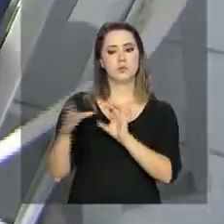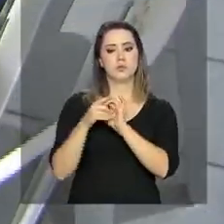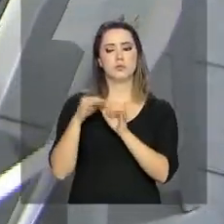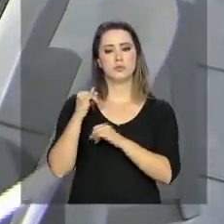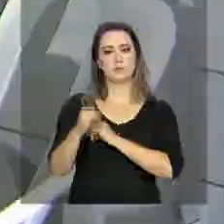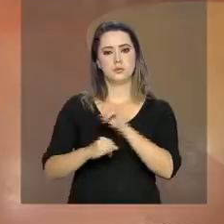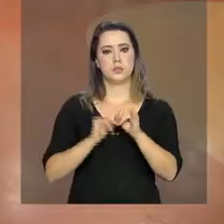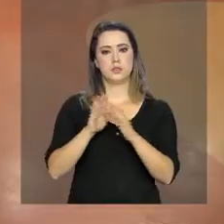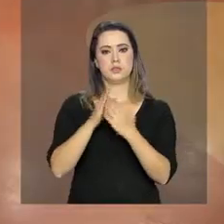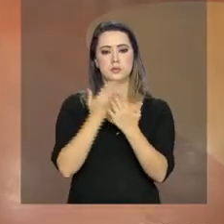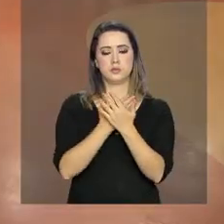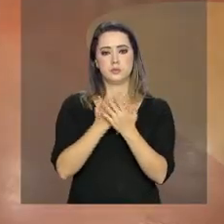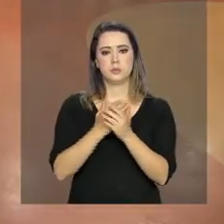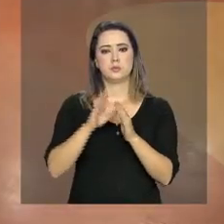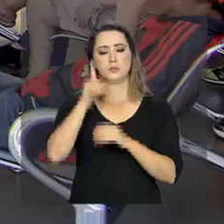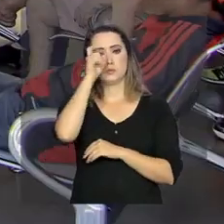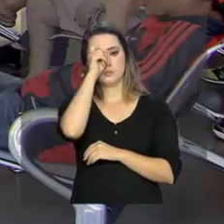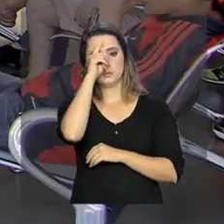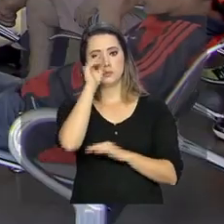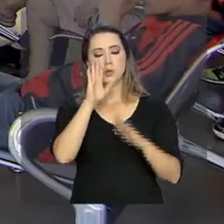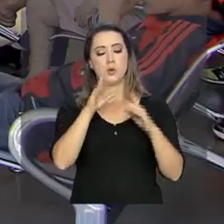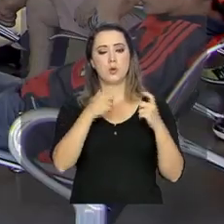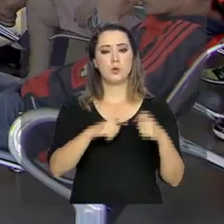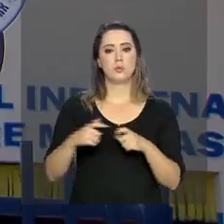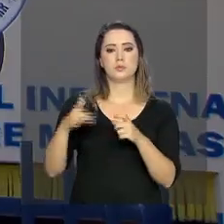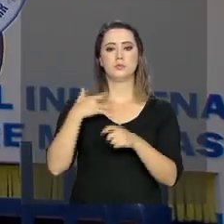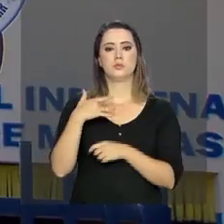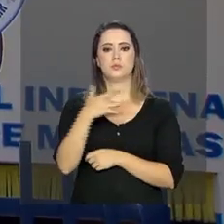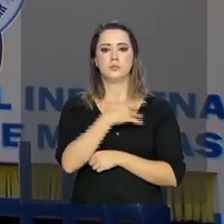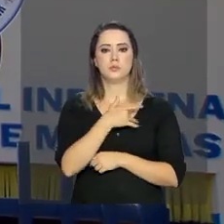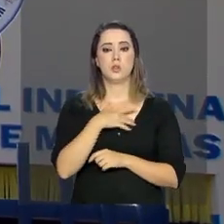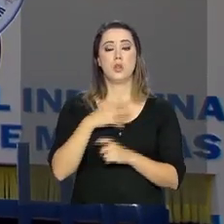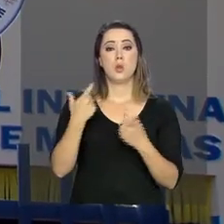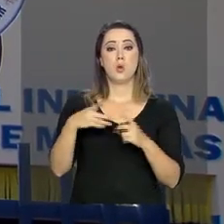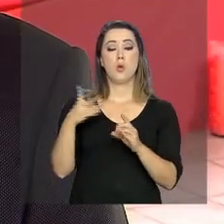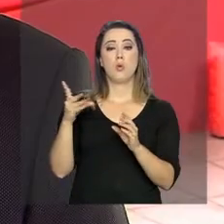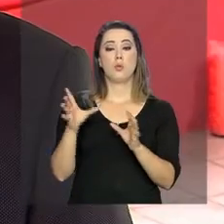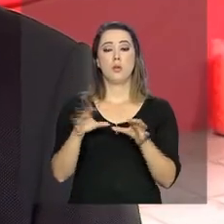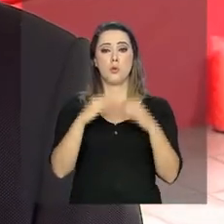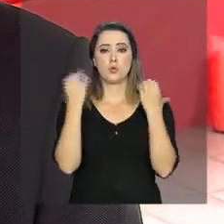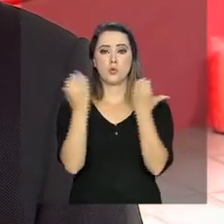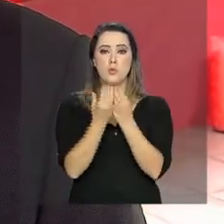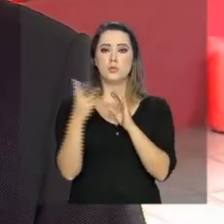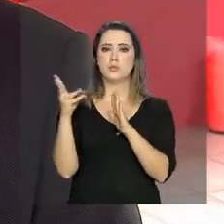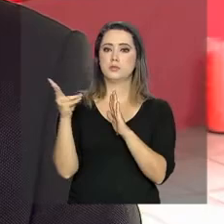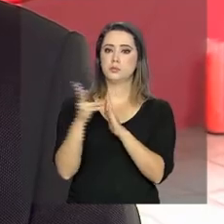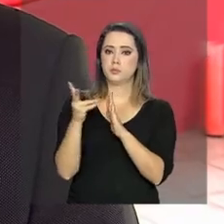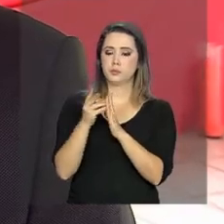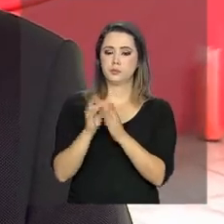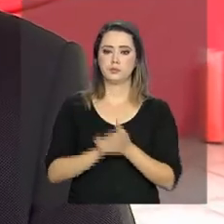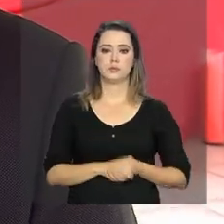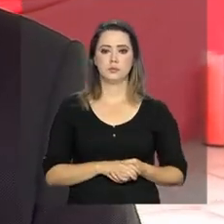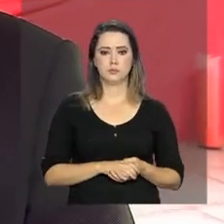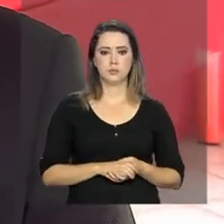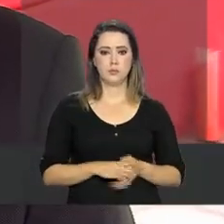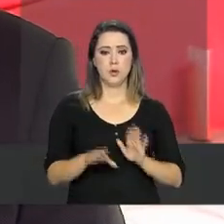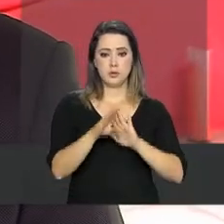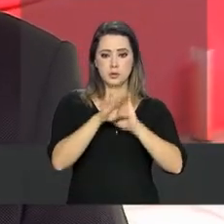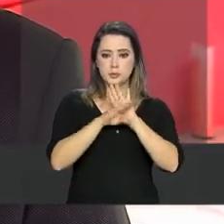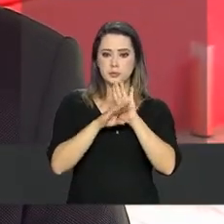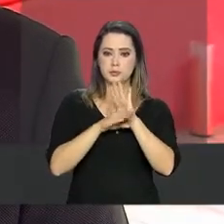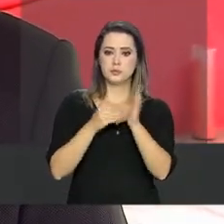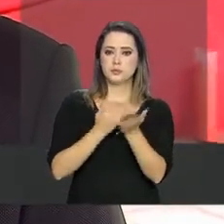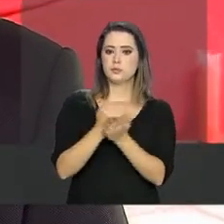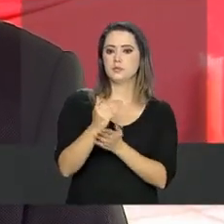escolas hospitais postos de saúde e aldeias indígenas do projeto começou com a necessidade básica do ministério